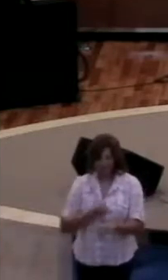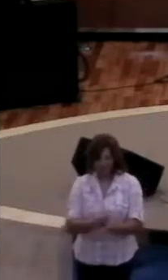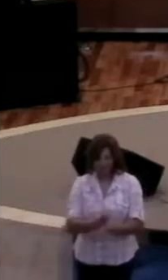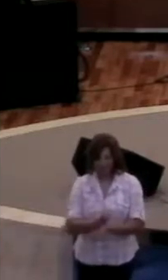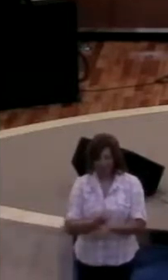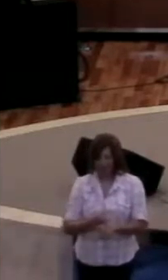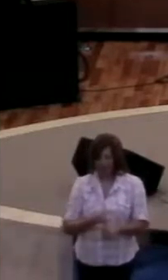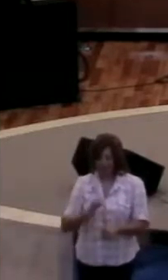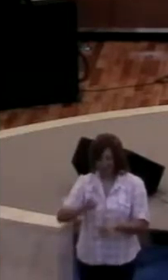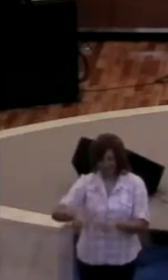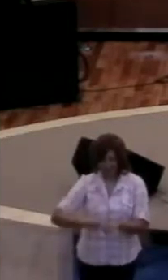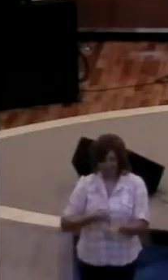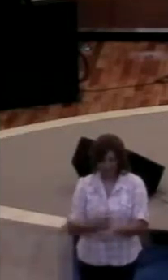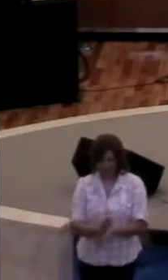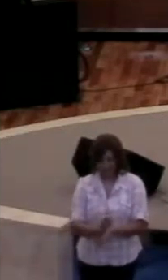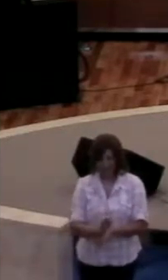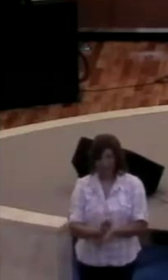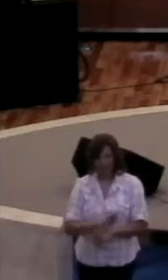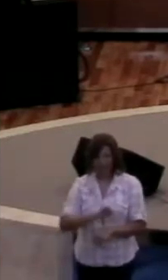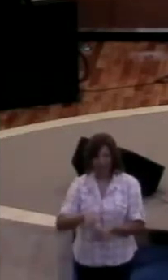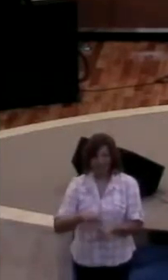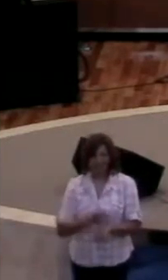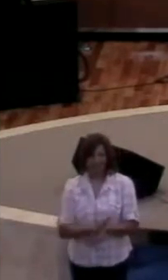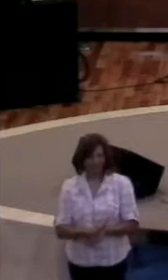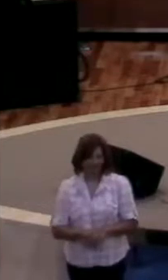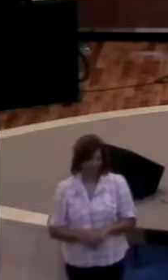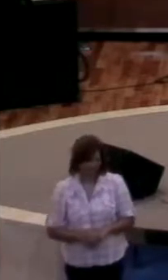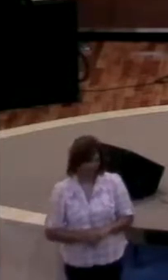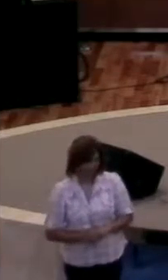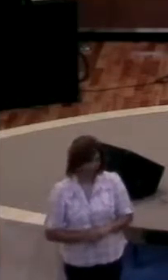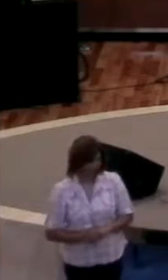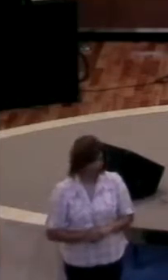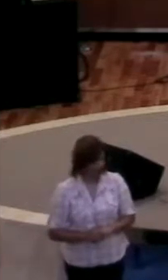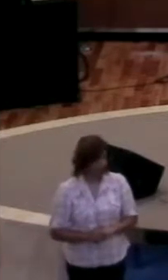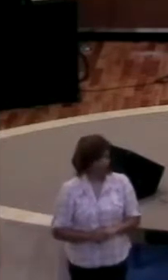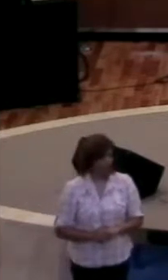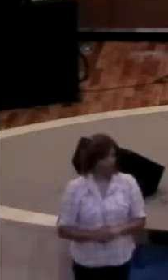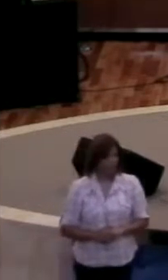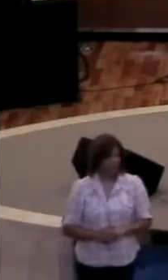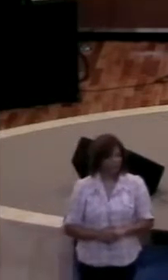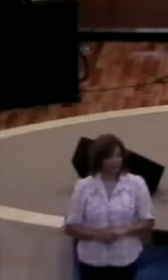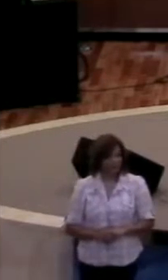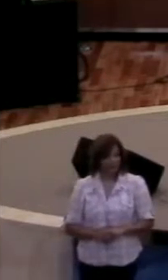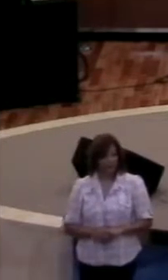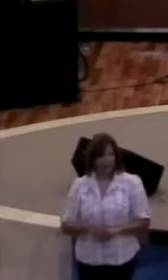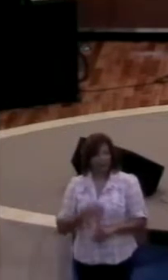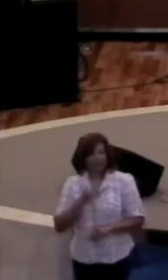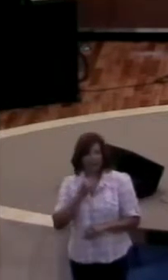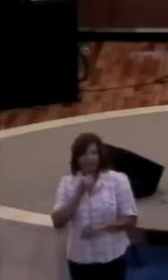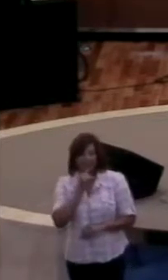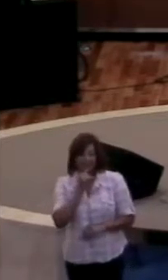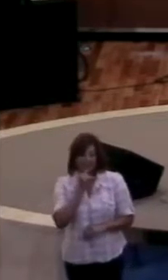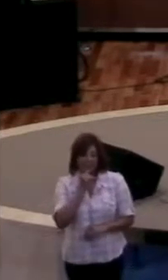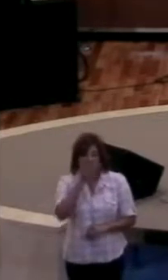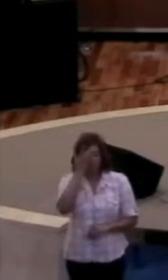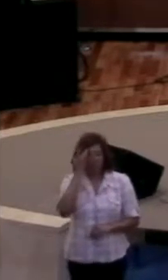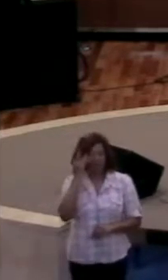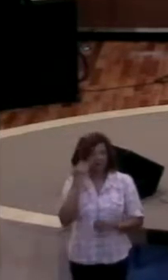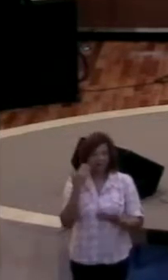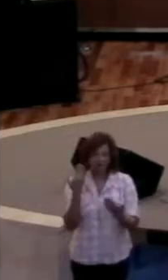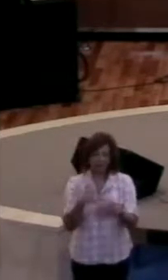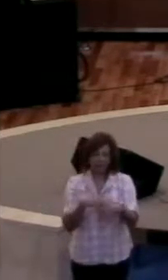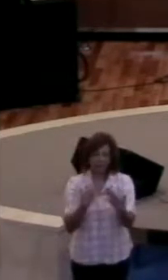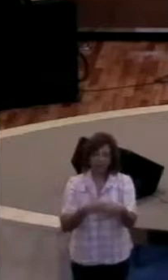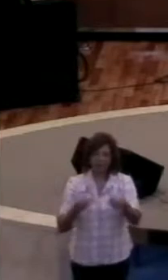não tinha nem foto. Então as pessoas fossem na garagem. Mas você não, você com certeza foi habilitado, fez lá o teste de baliza, de